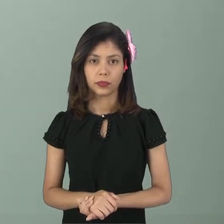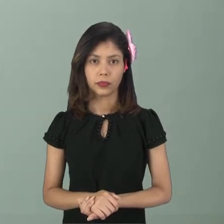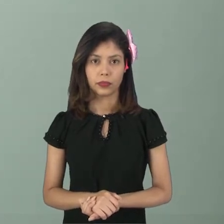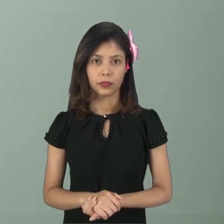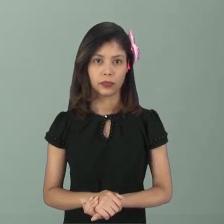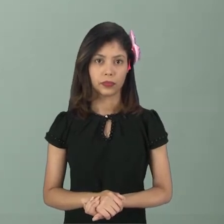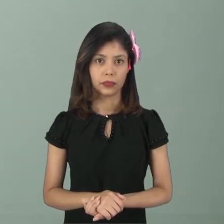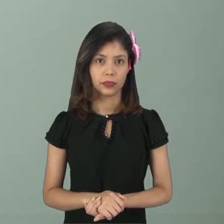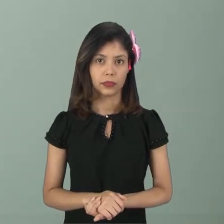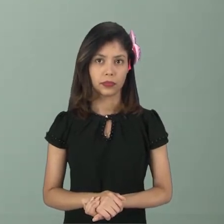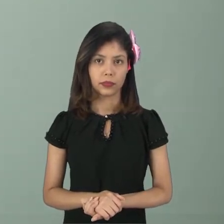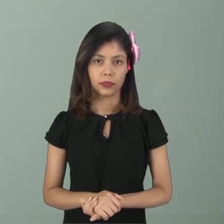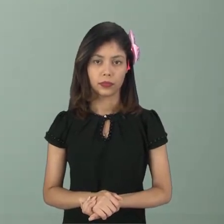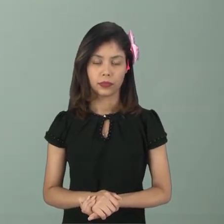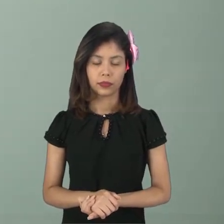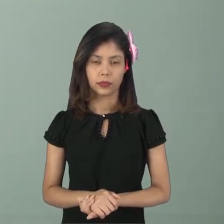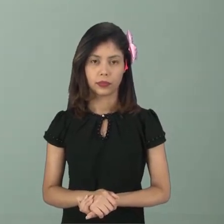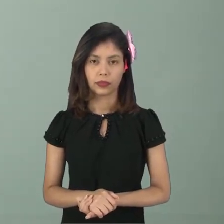para